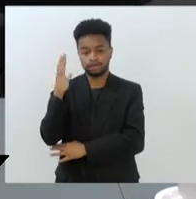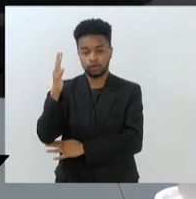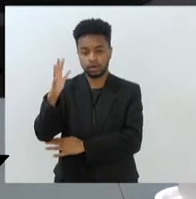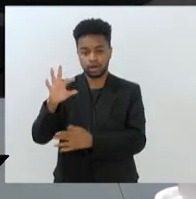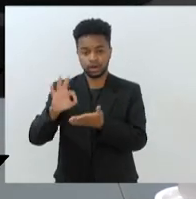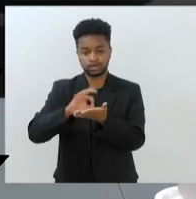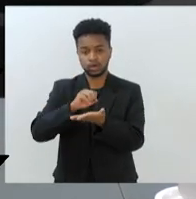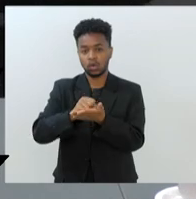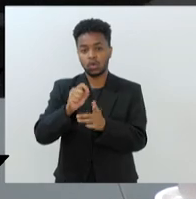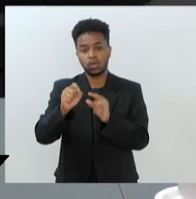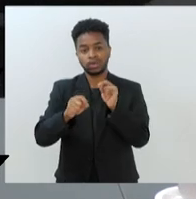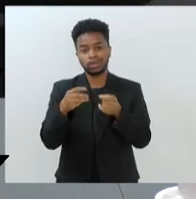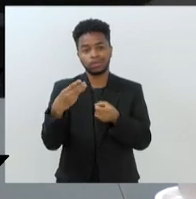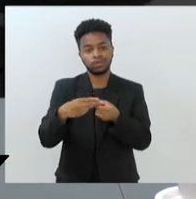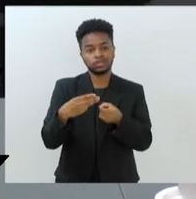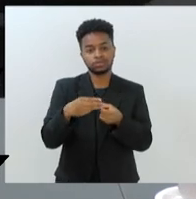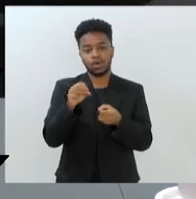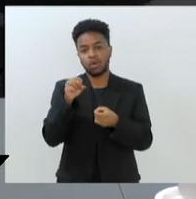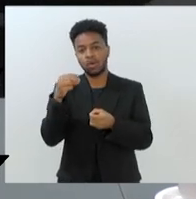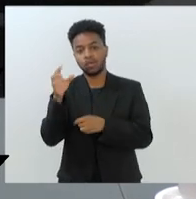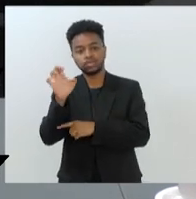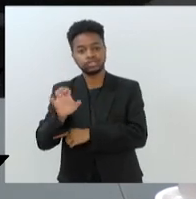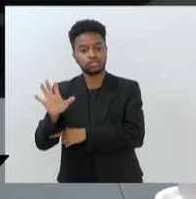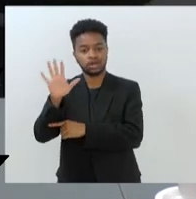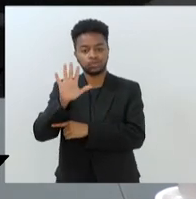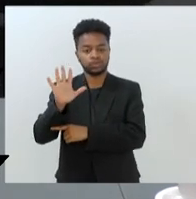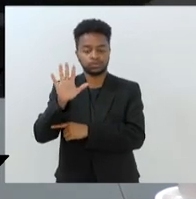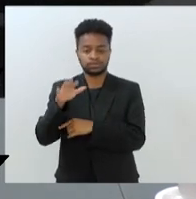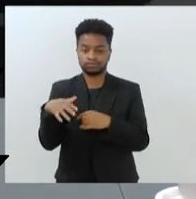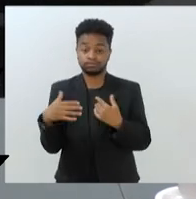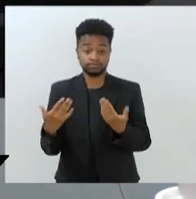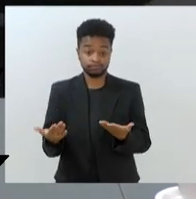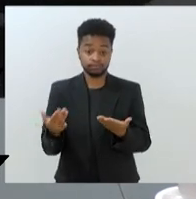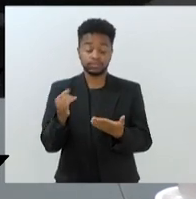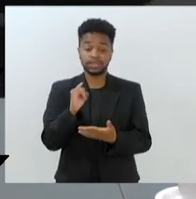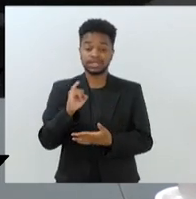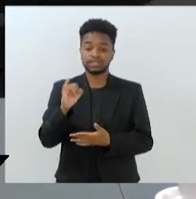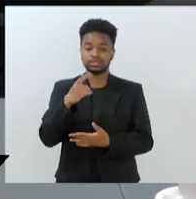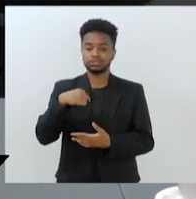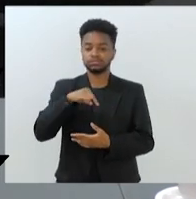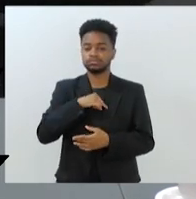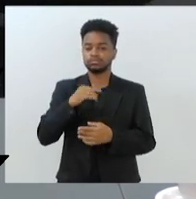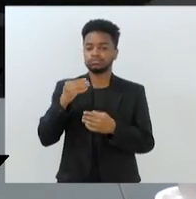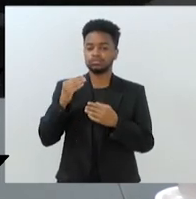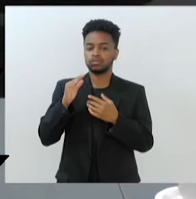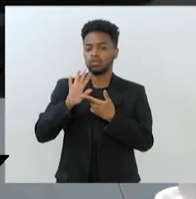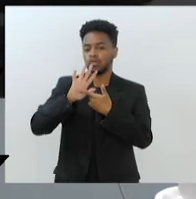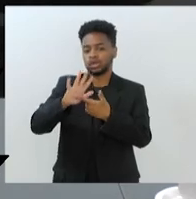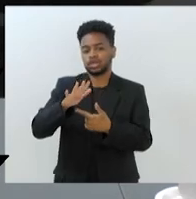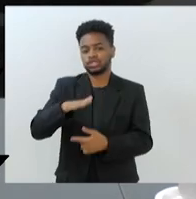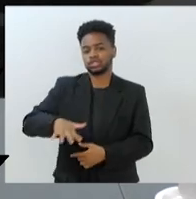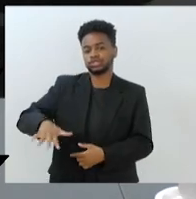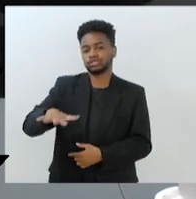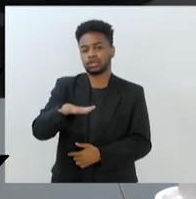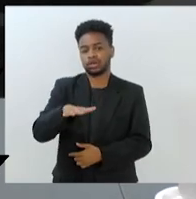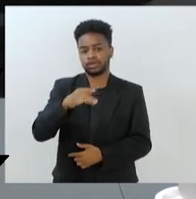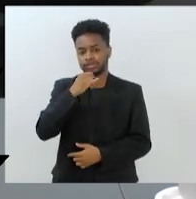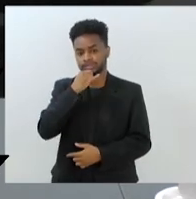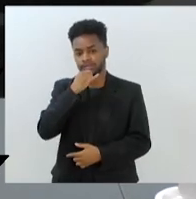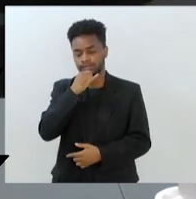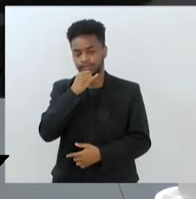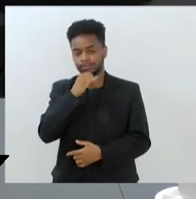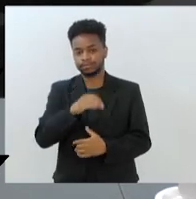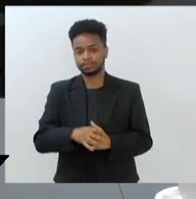o que é municipal ou estadual. Se a gente colocando de uma maneira mais ampla, se você pegar